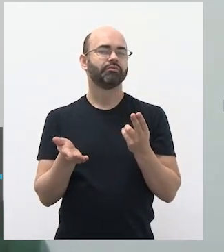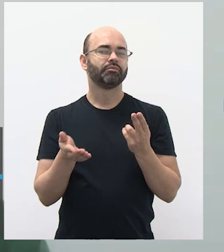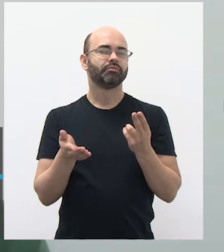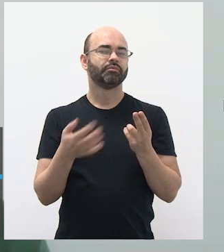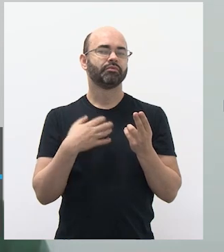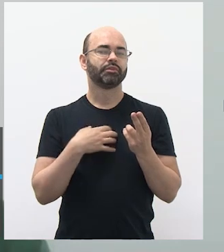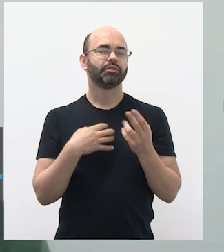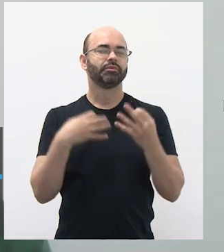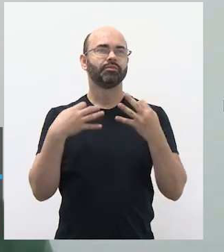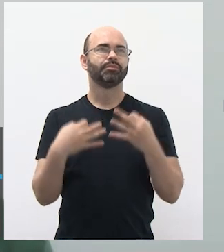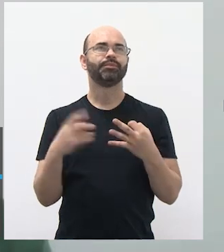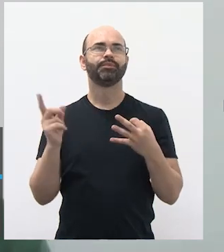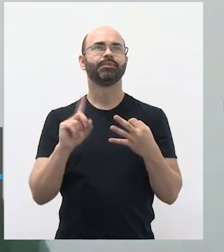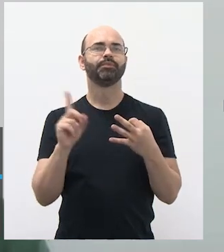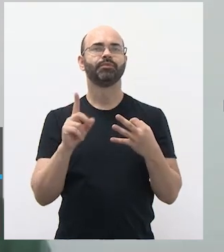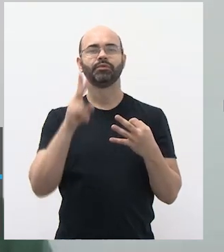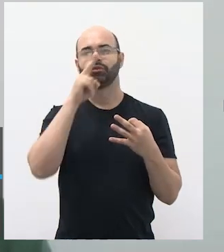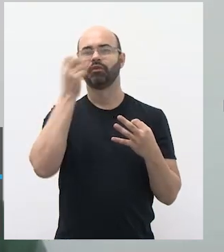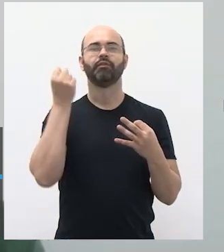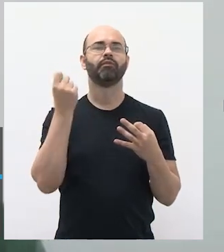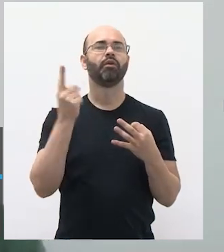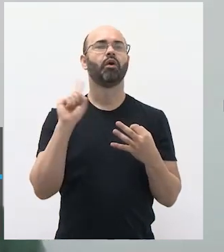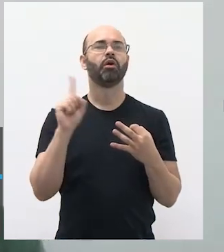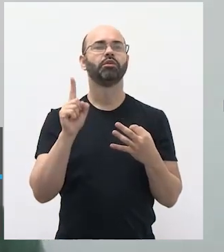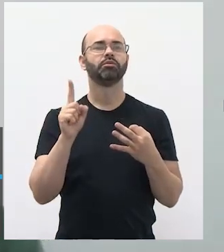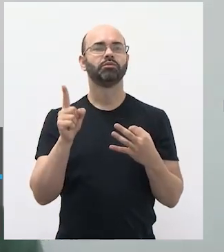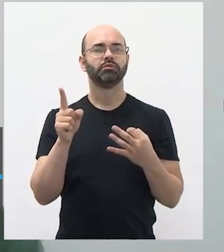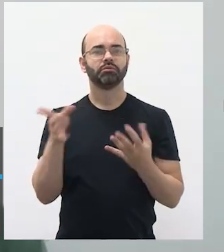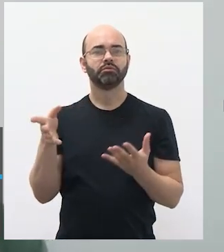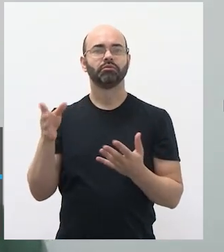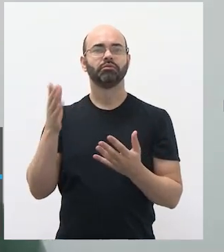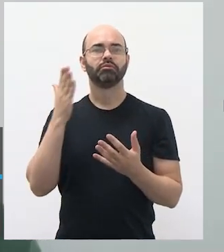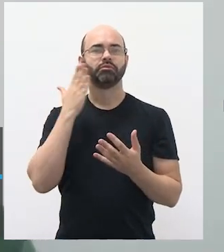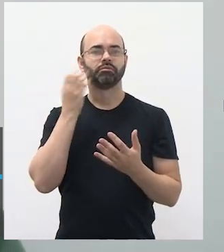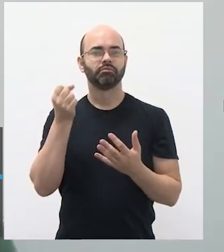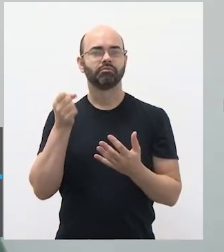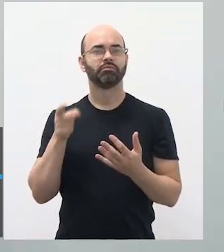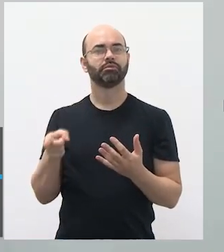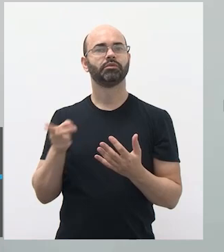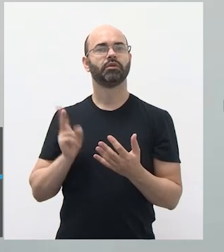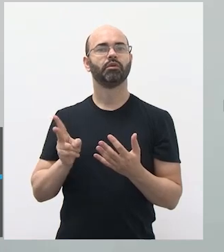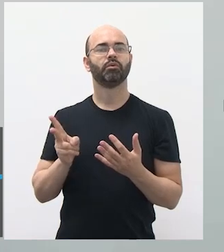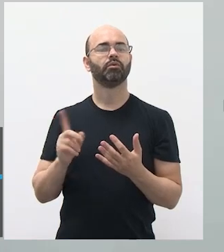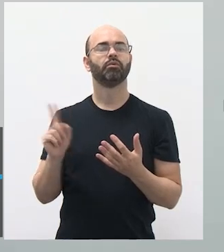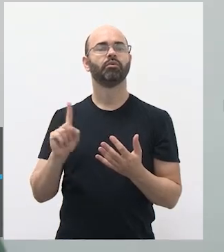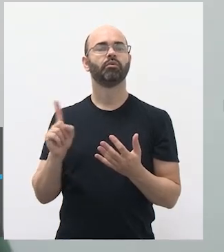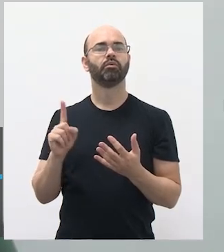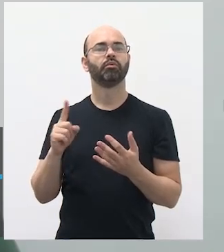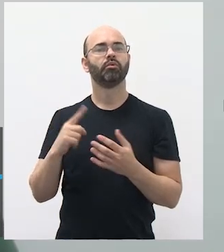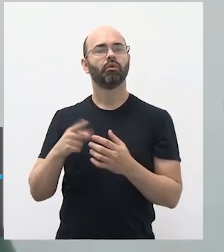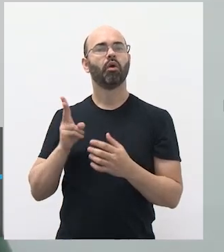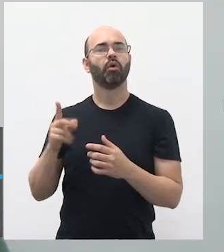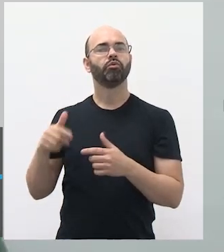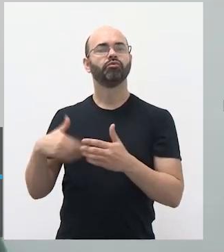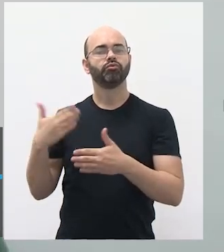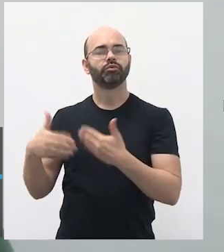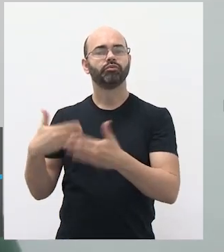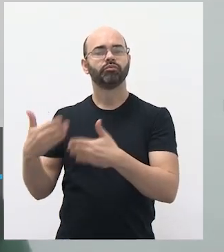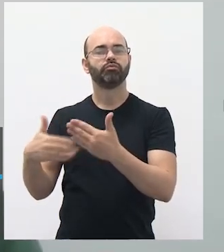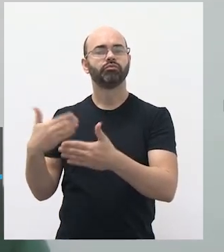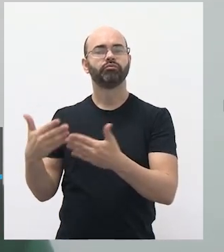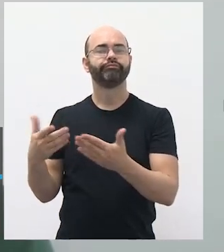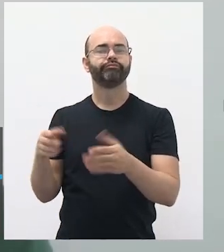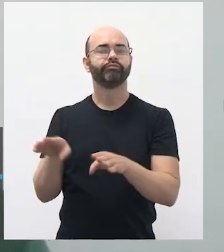tão intenso os estudantes brancos, que continuam a frequentar, terminar e,